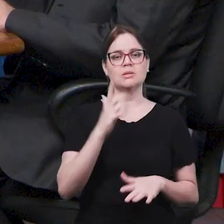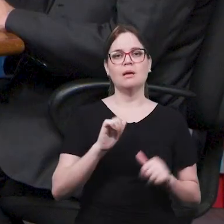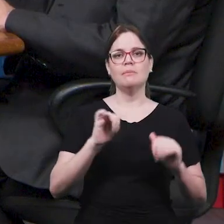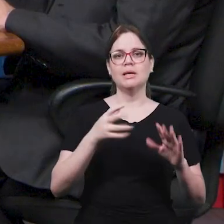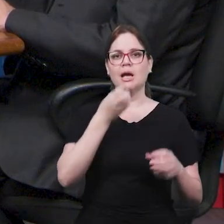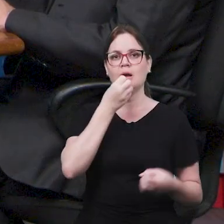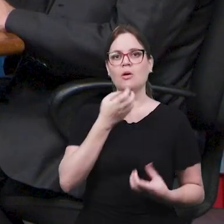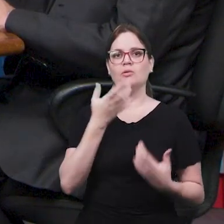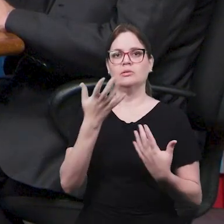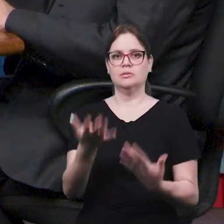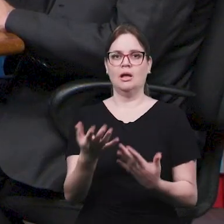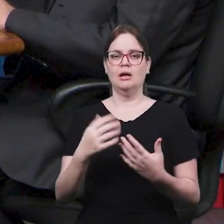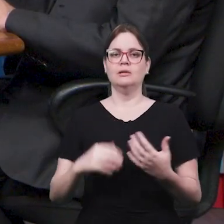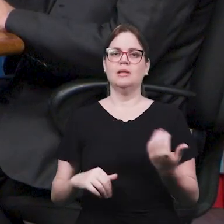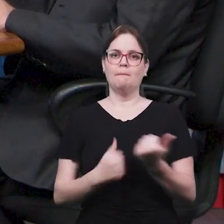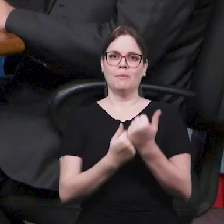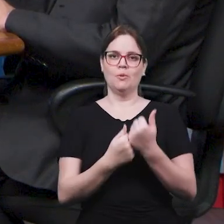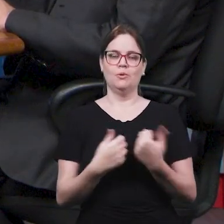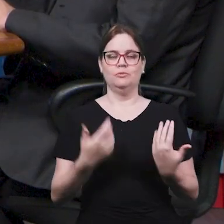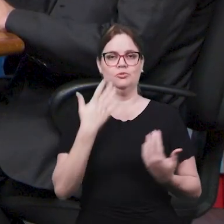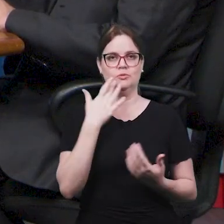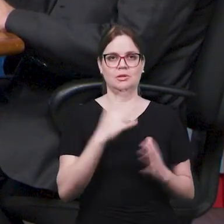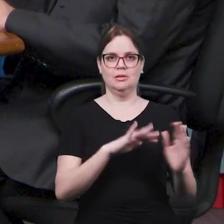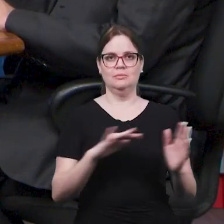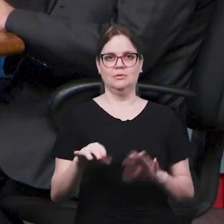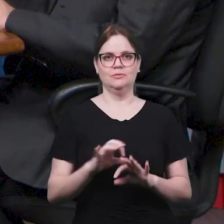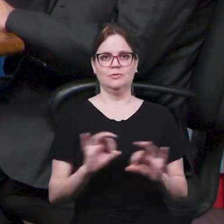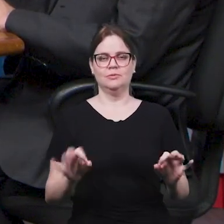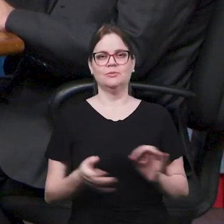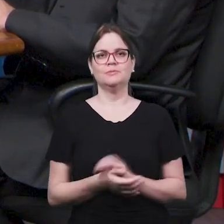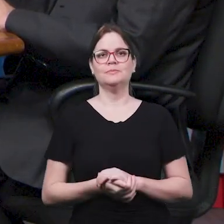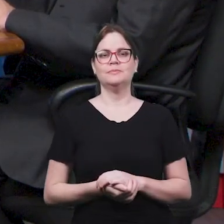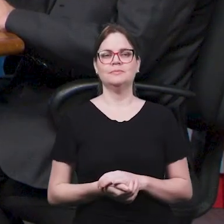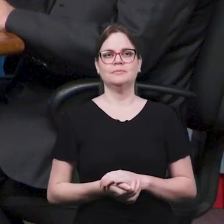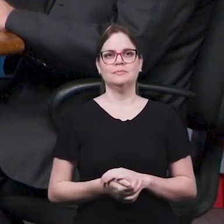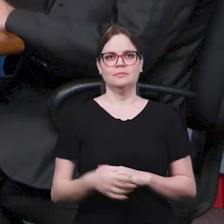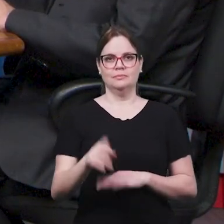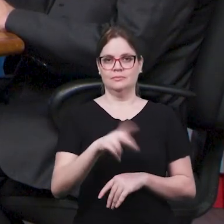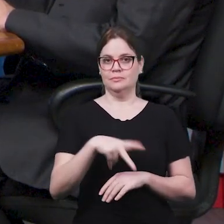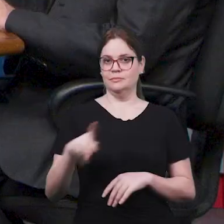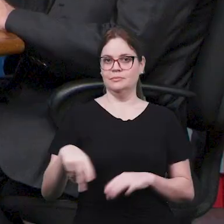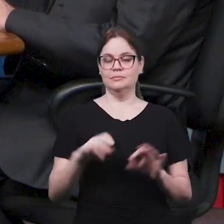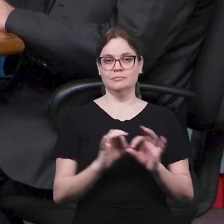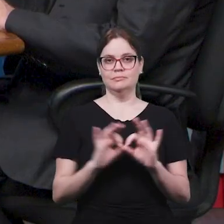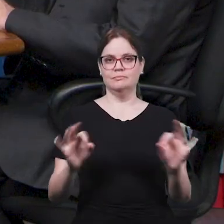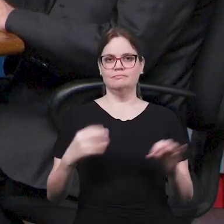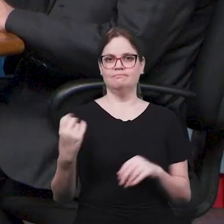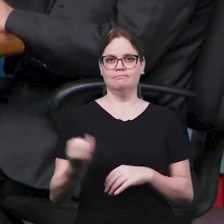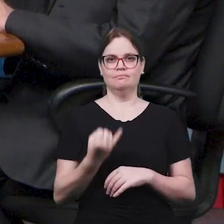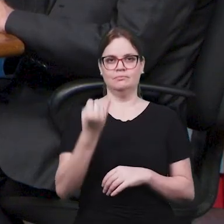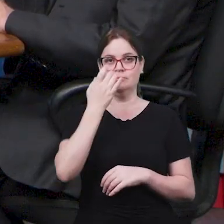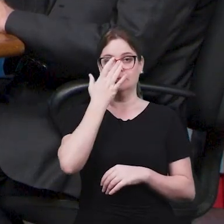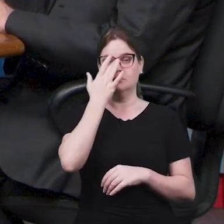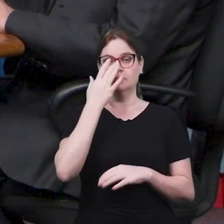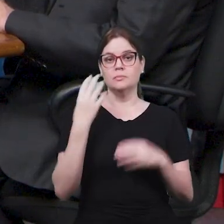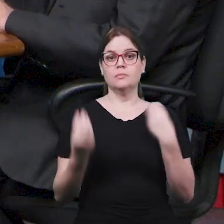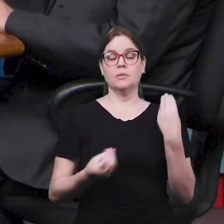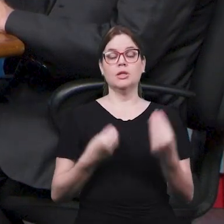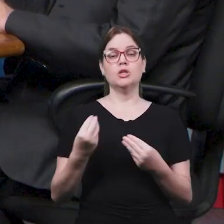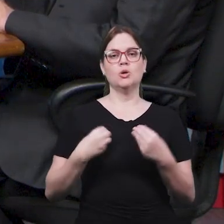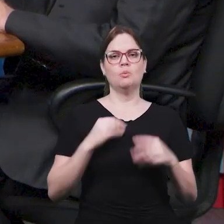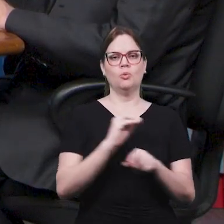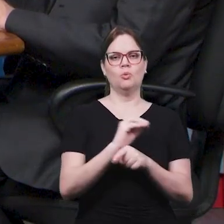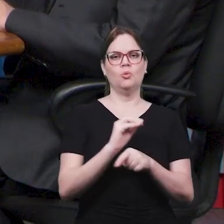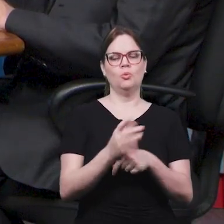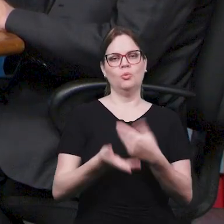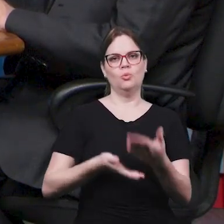se apoiar. Né? O lar dividido, né? Isso para as professoras, aliás, é uma grande lição, né? Para a gente ver, lidar com uma criança na igreja